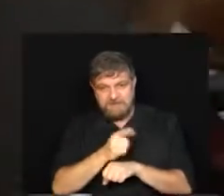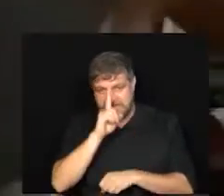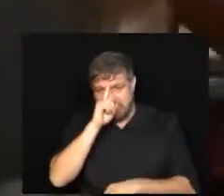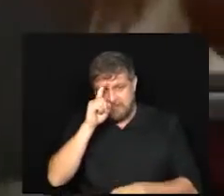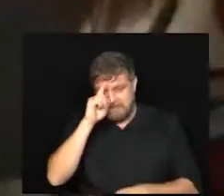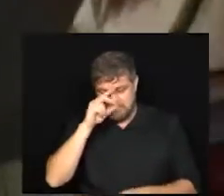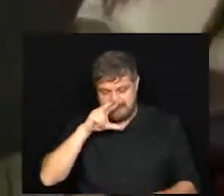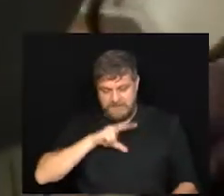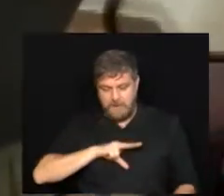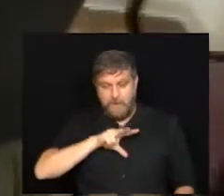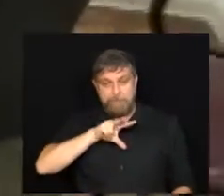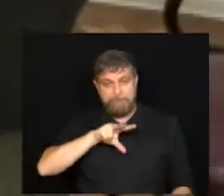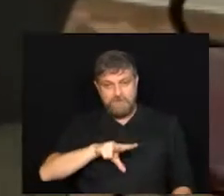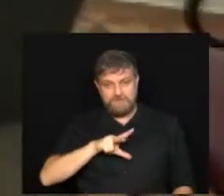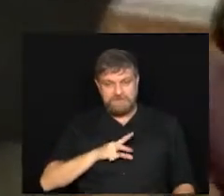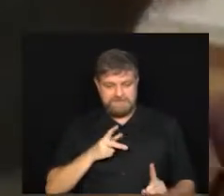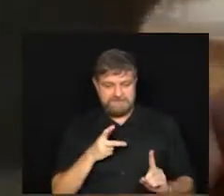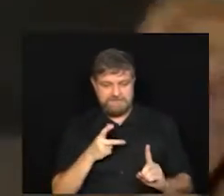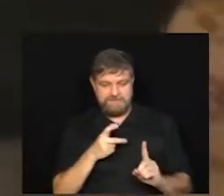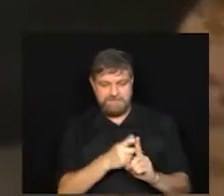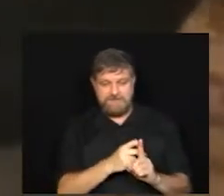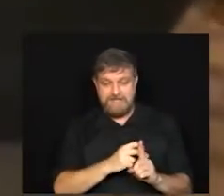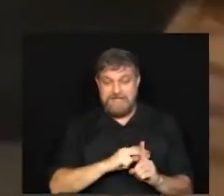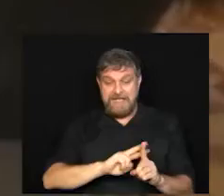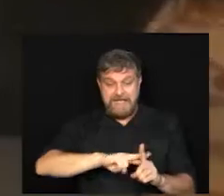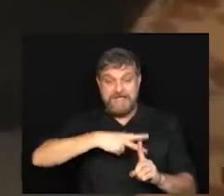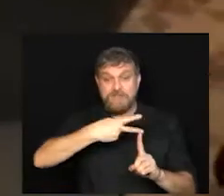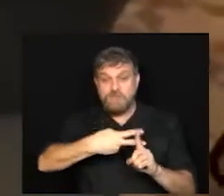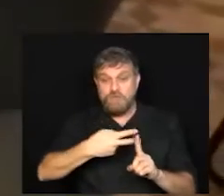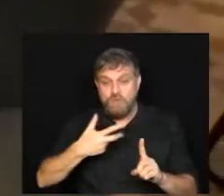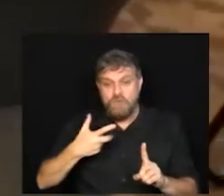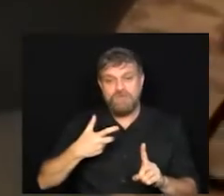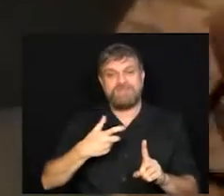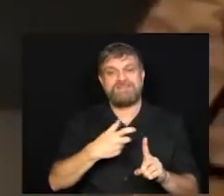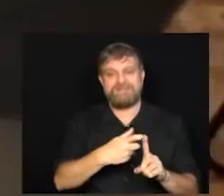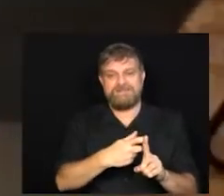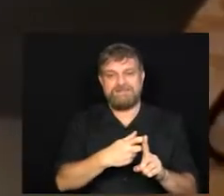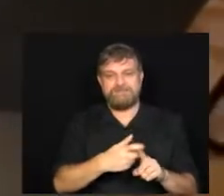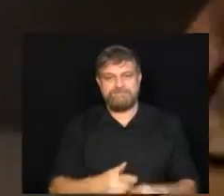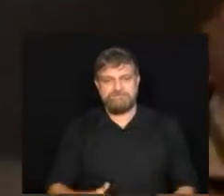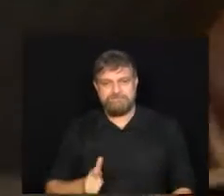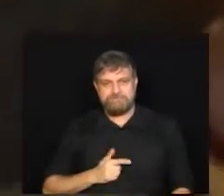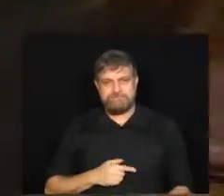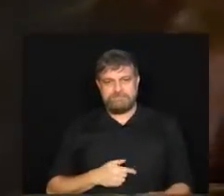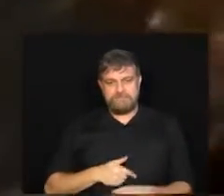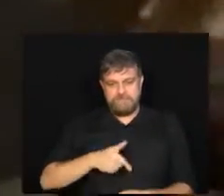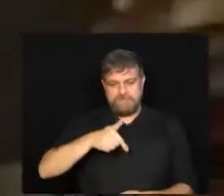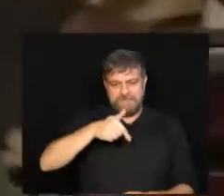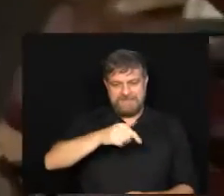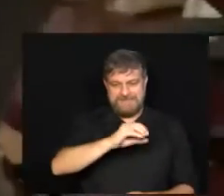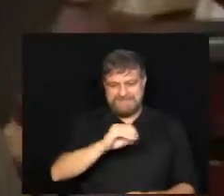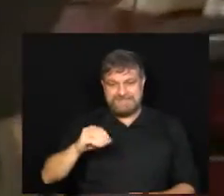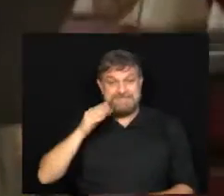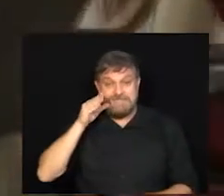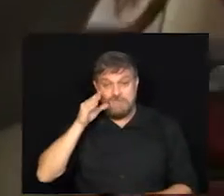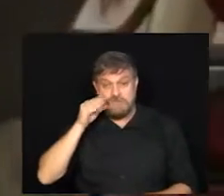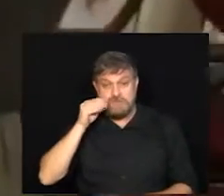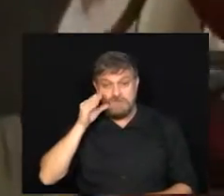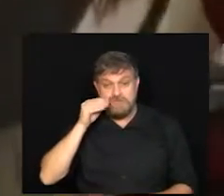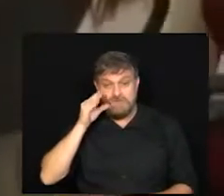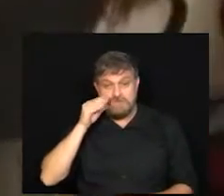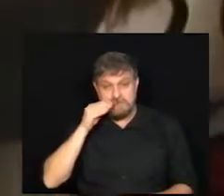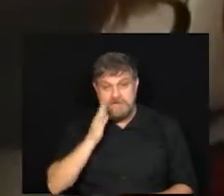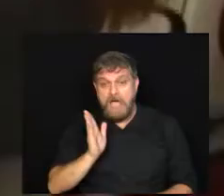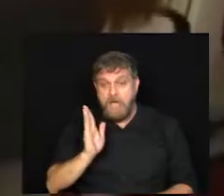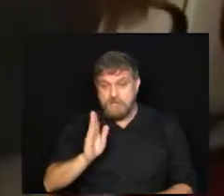Beneficência Portuguesa tomando a segunda dose da vacina. São 700 funcionários,